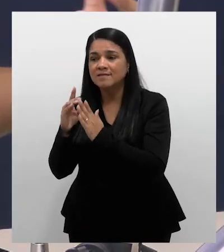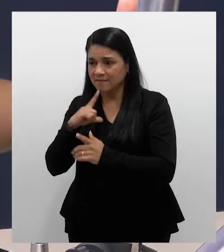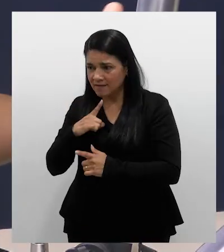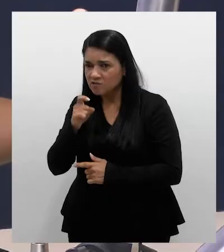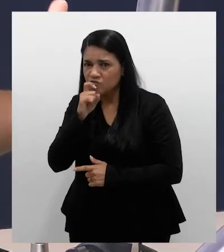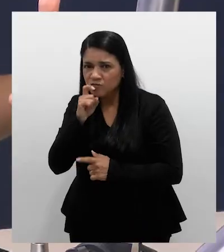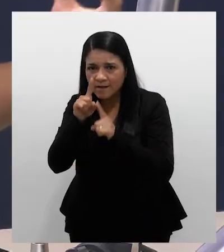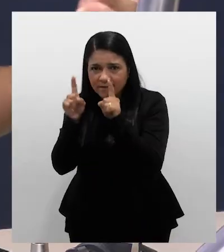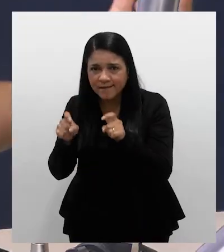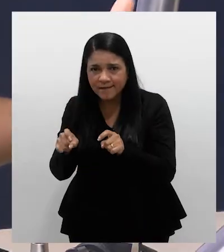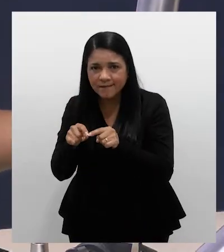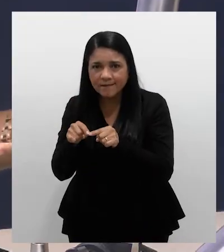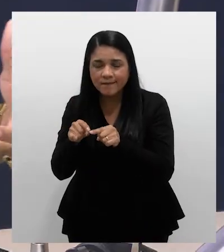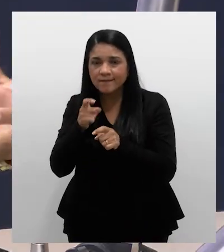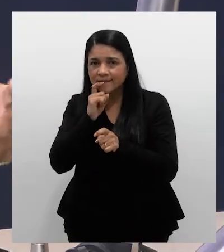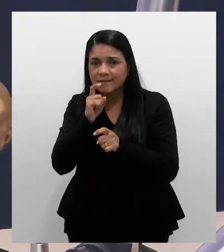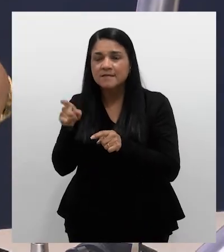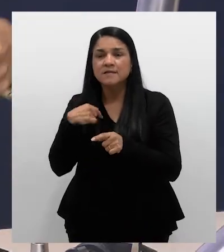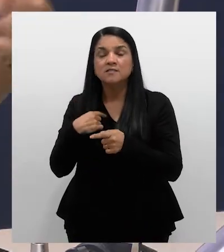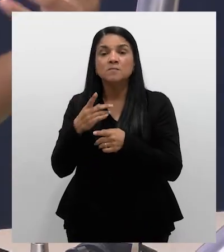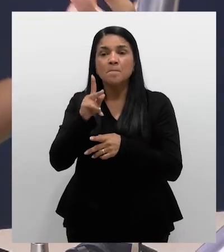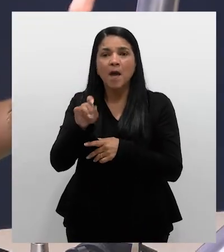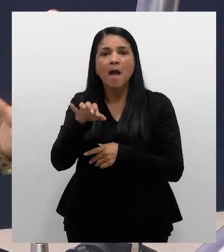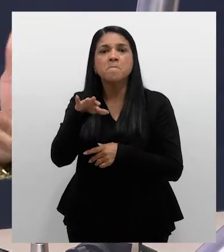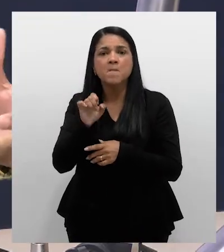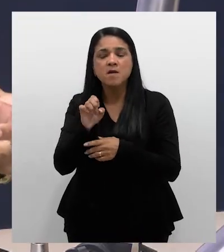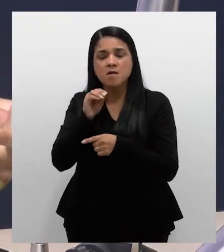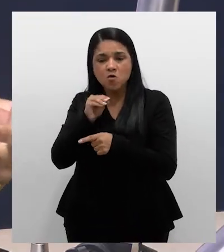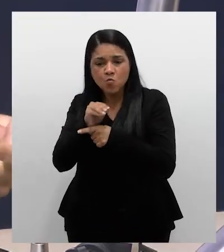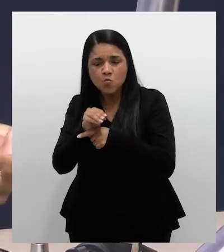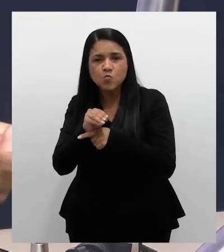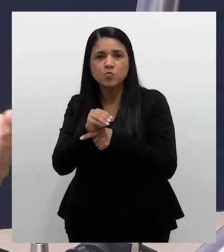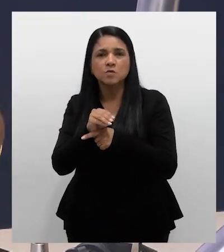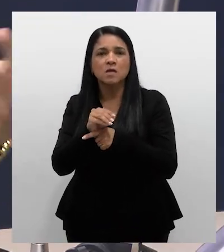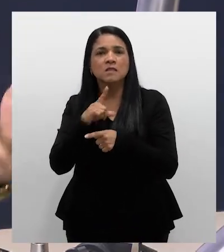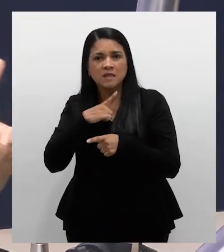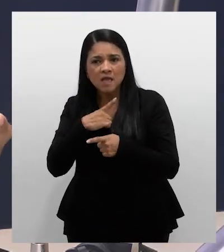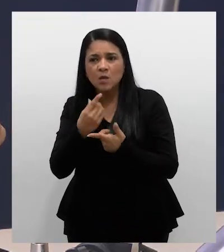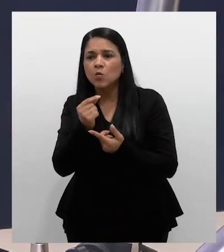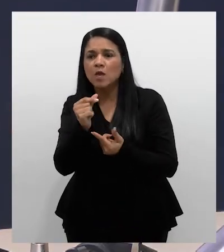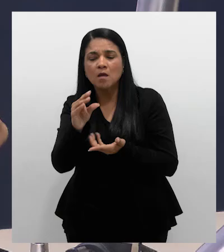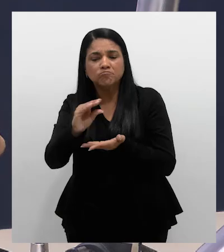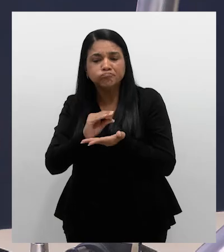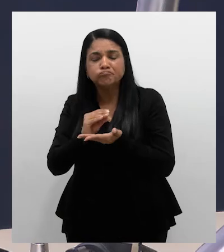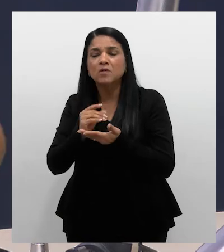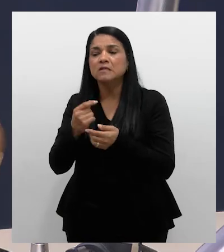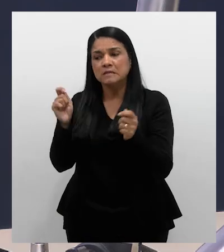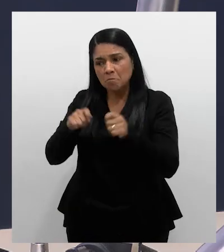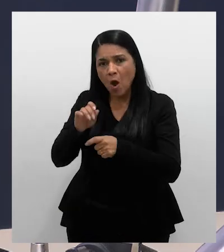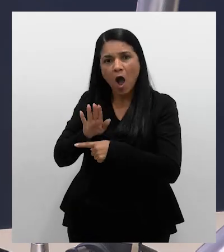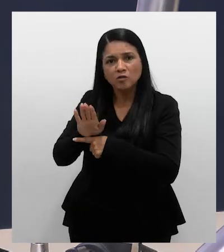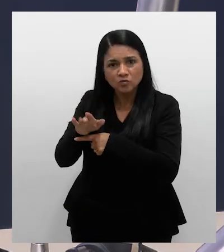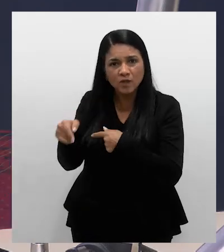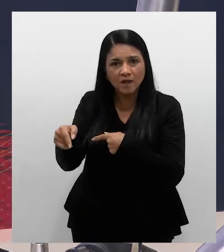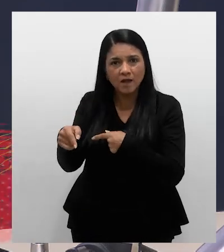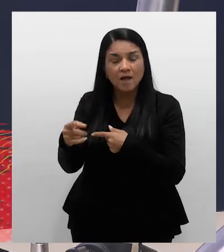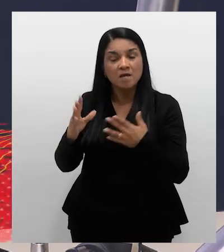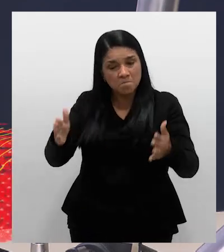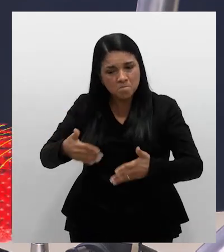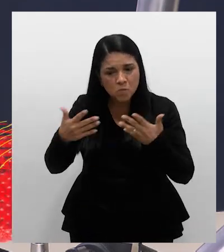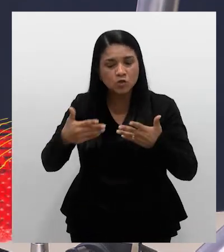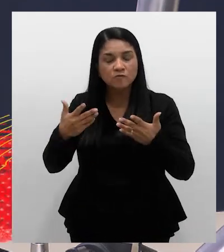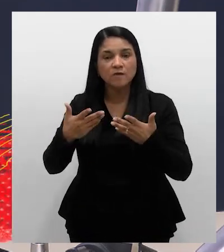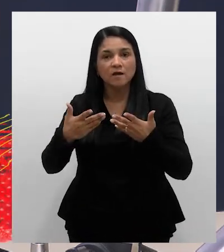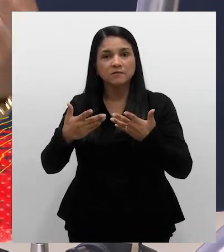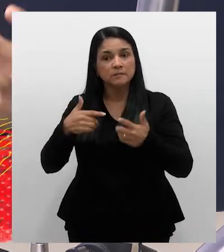mãe, os seus pais, né, aquelas pessoas que criam você dentro de casa, tem de recurso, que você pode ajudar. Então,